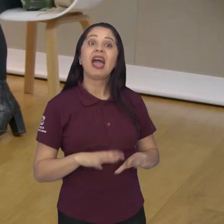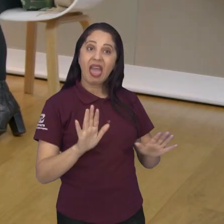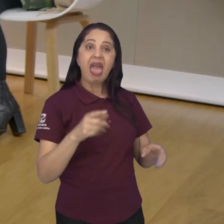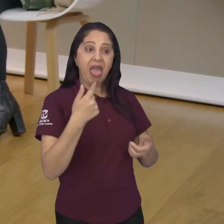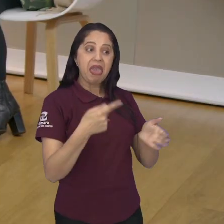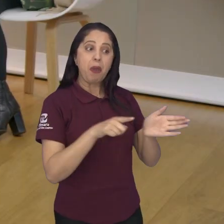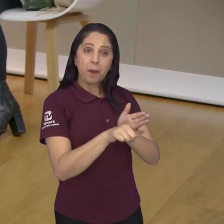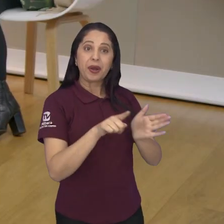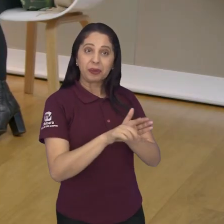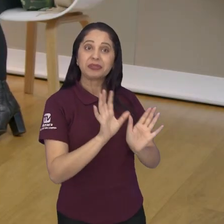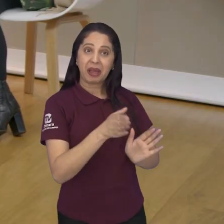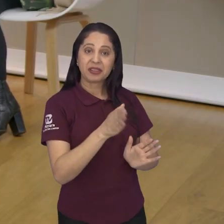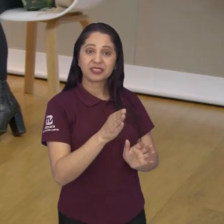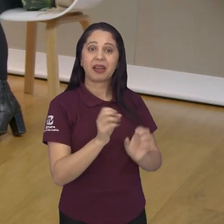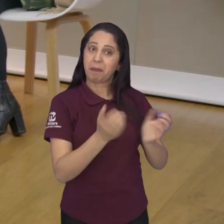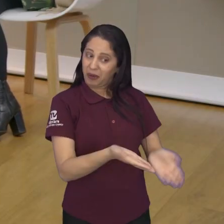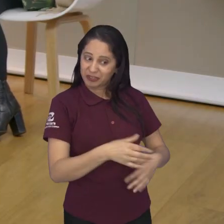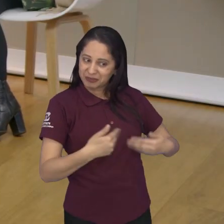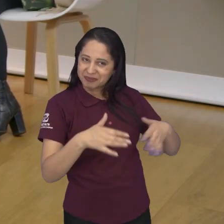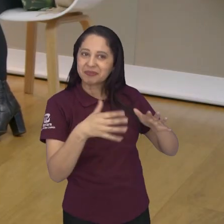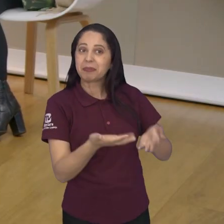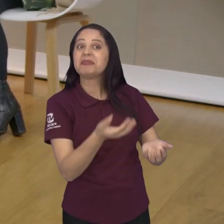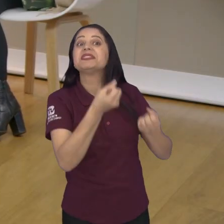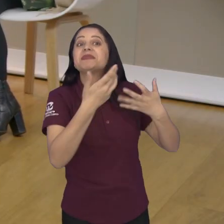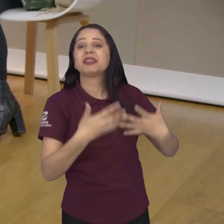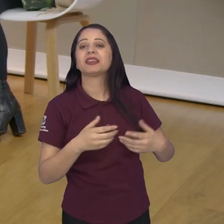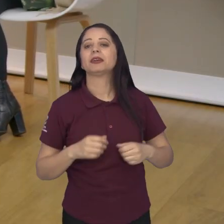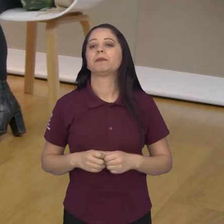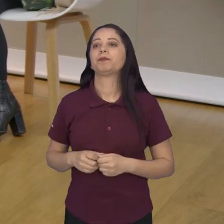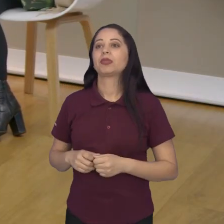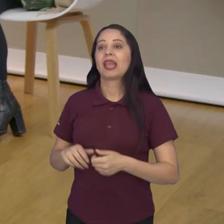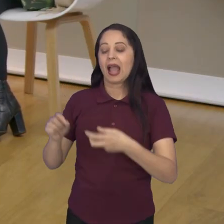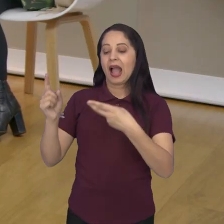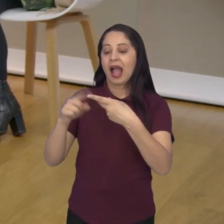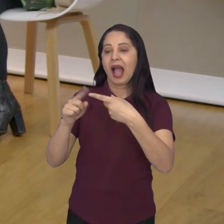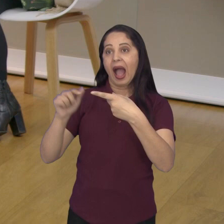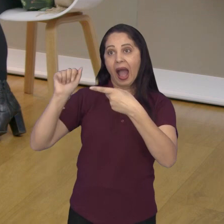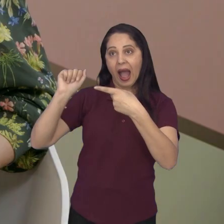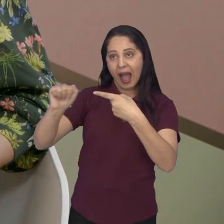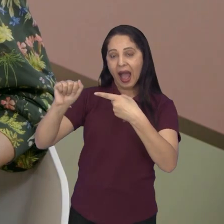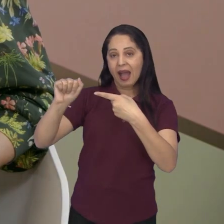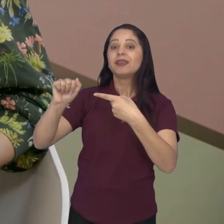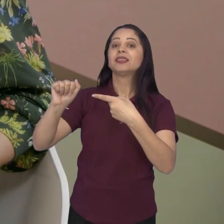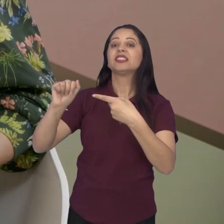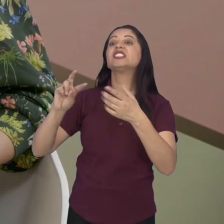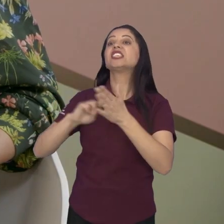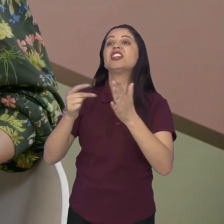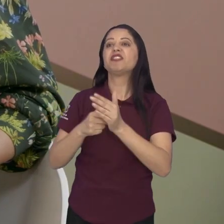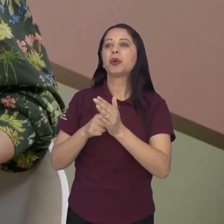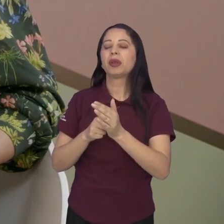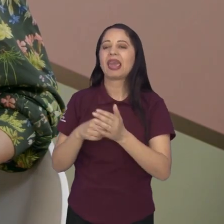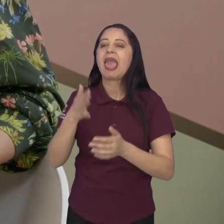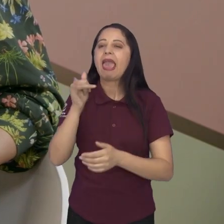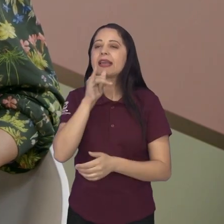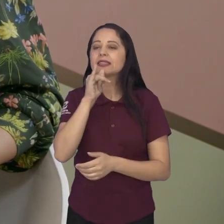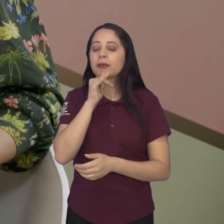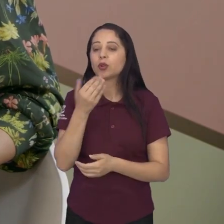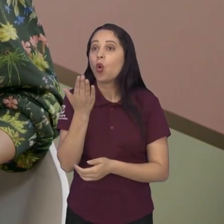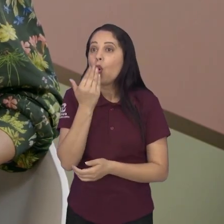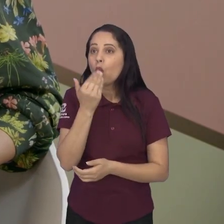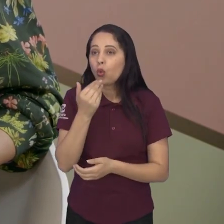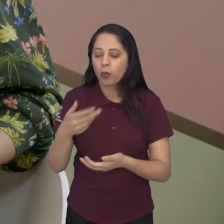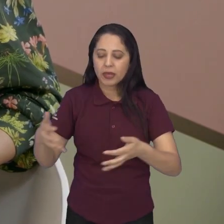né? Justamente seria a minha próxima pergunta. Então, já como transmite? Vamos lá. Então, tá bom. A hepatite A, a transmissão é orofecal, ou seja, o